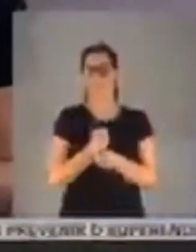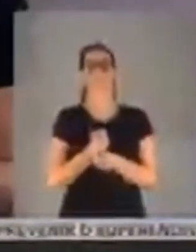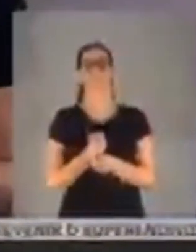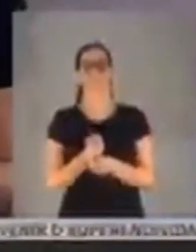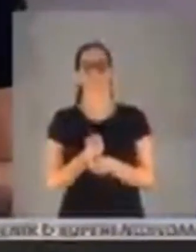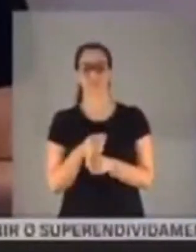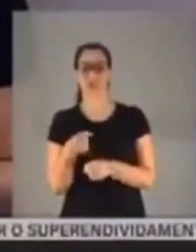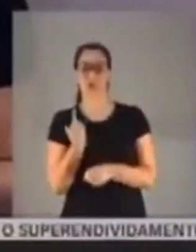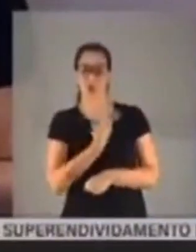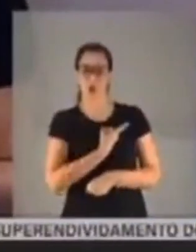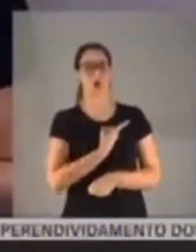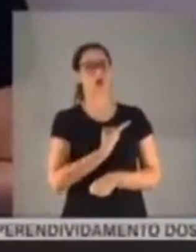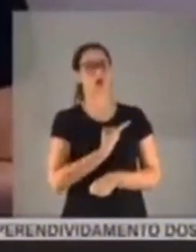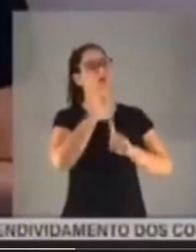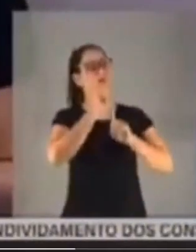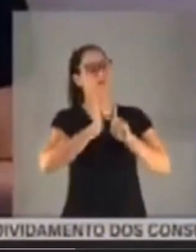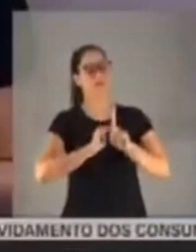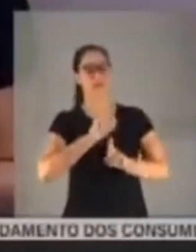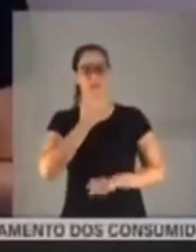estávamos em dezembro